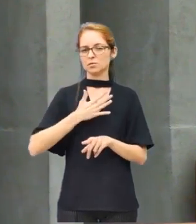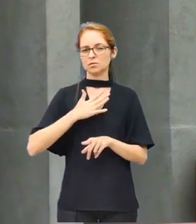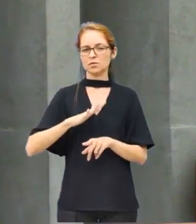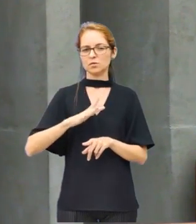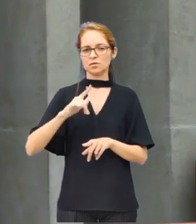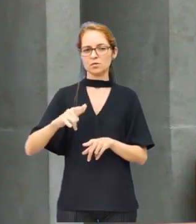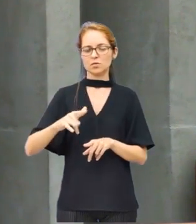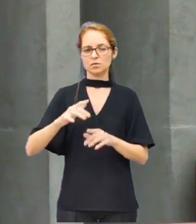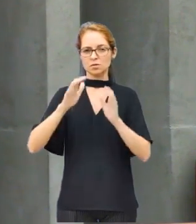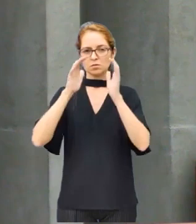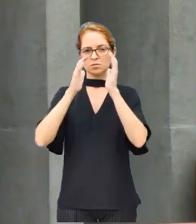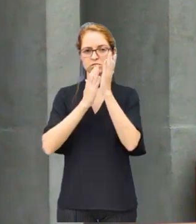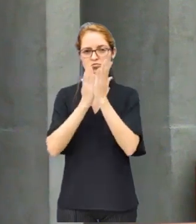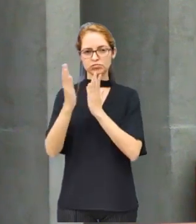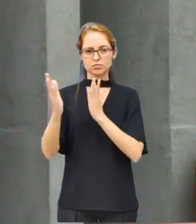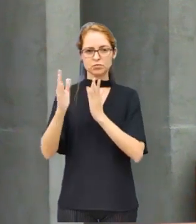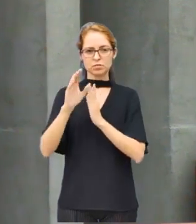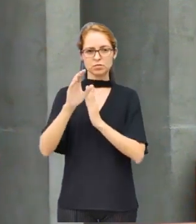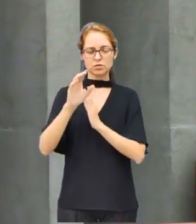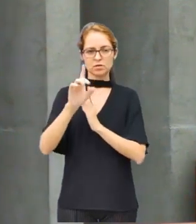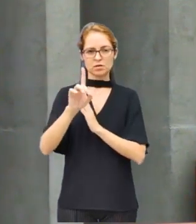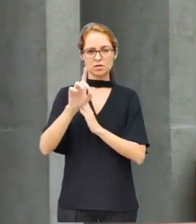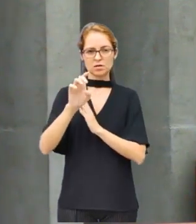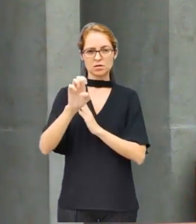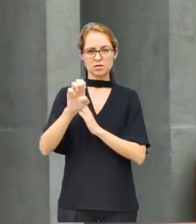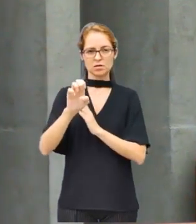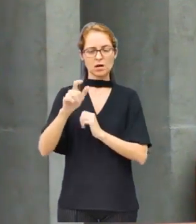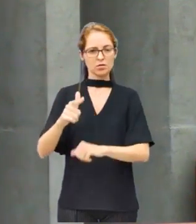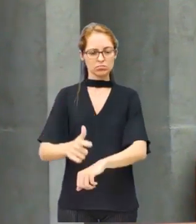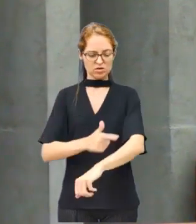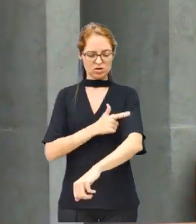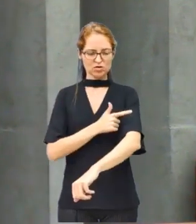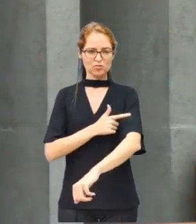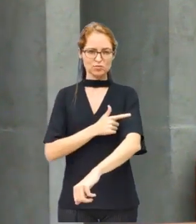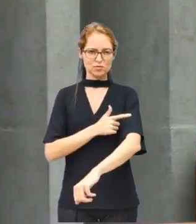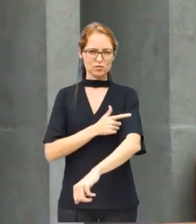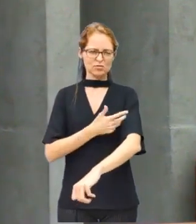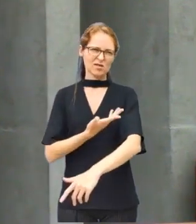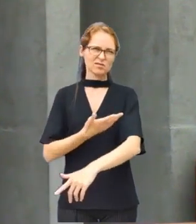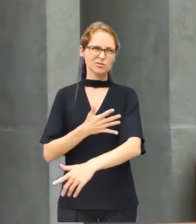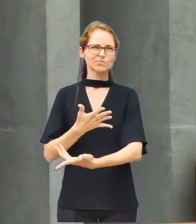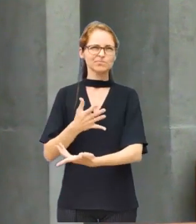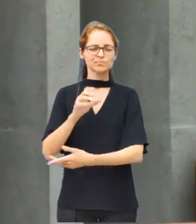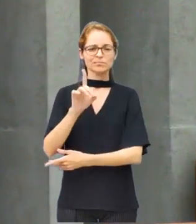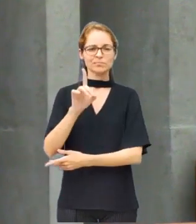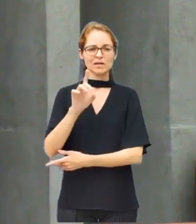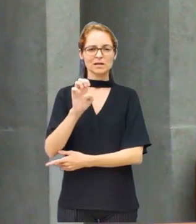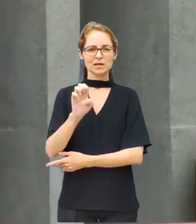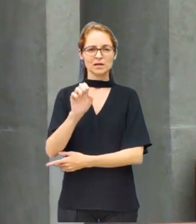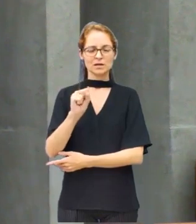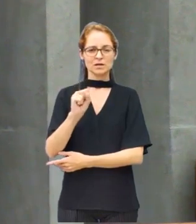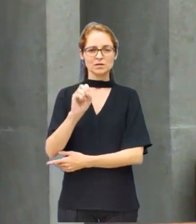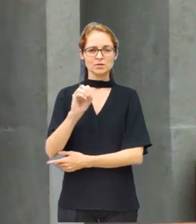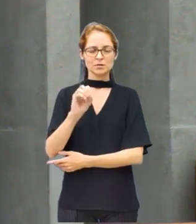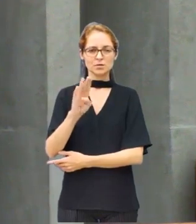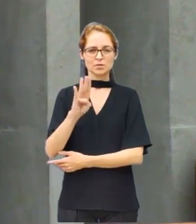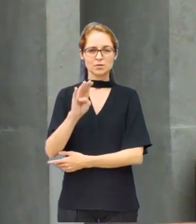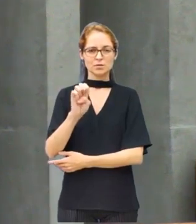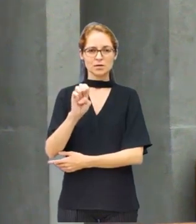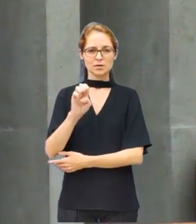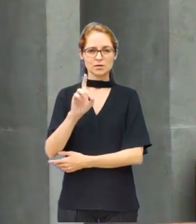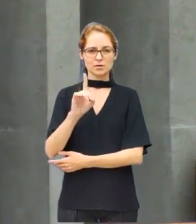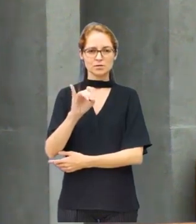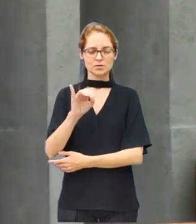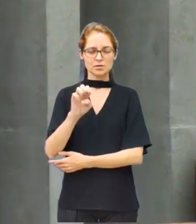de volta. E o que que fez Deus agir dessa maneira? Por que que ele levanta um homem para ir clamar contra uma